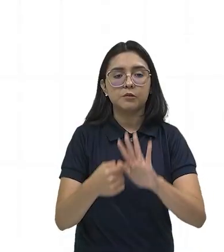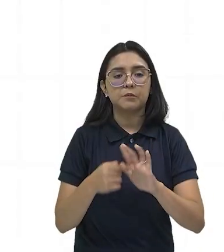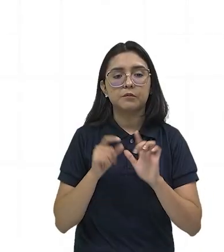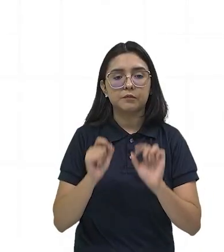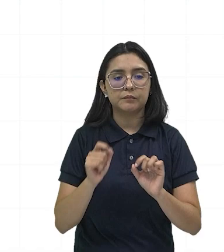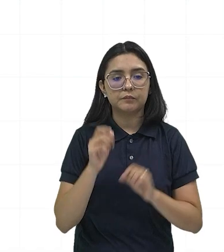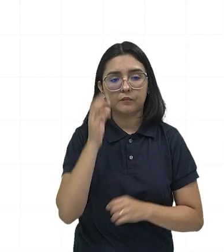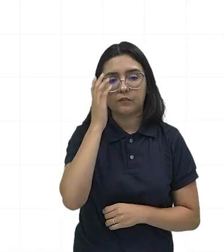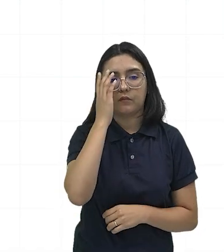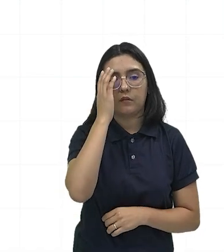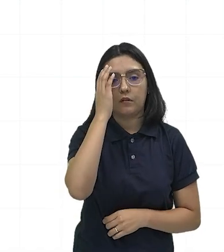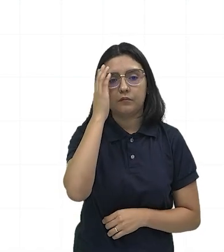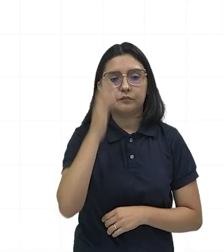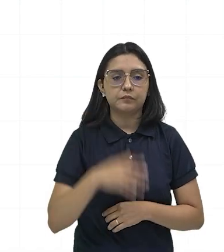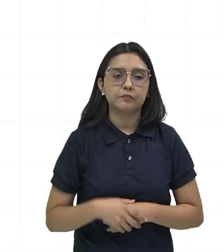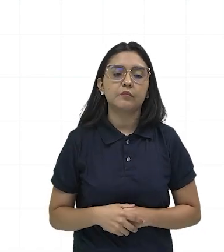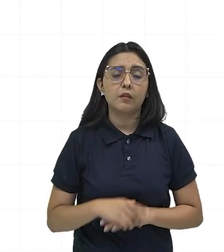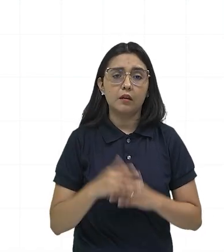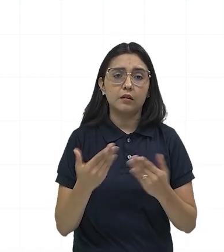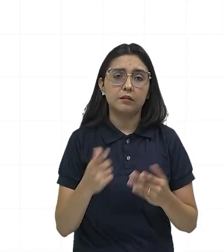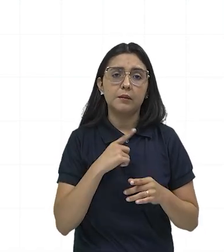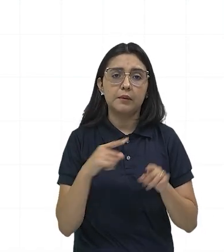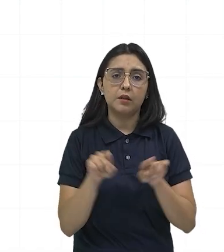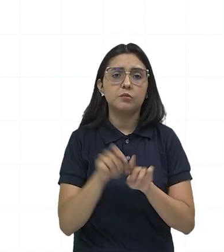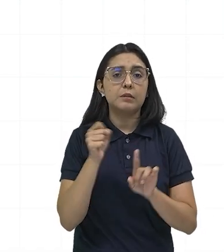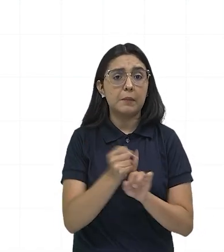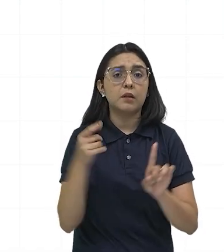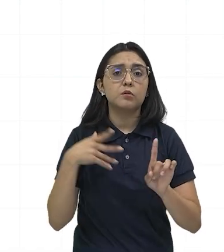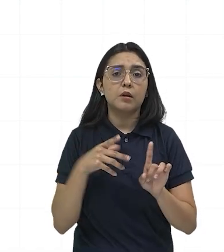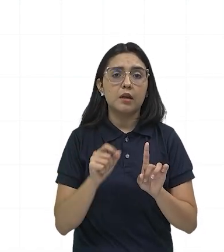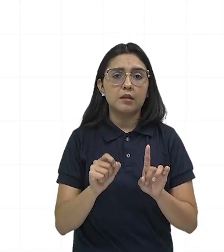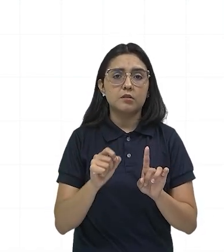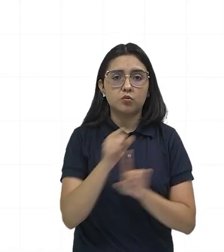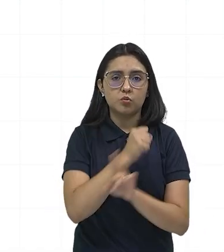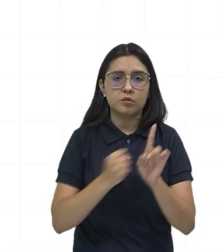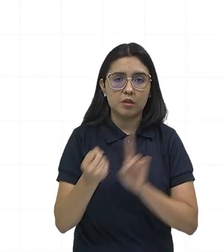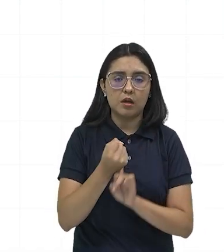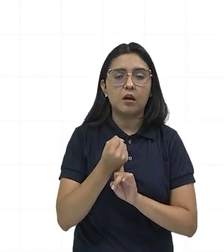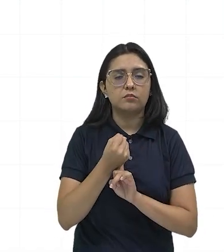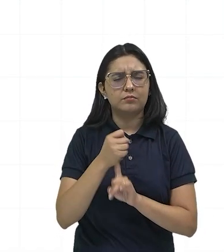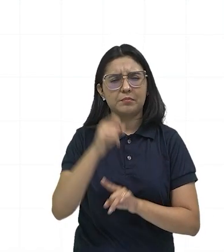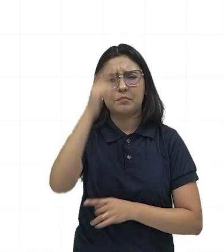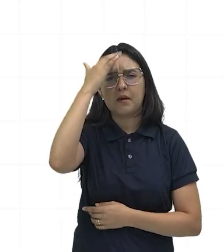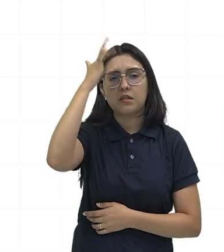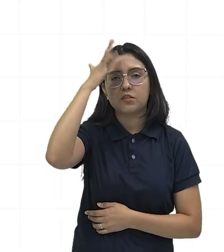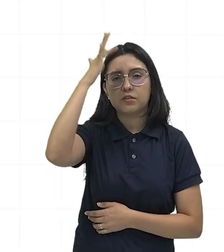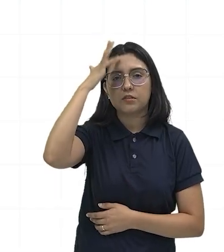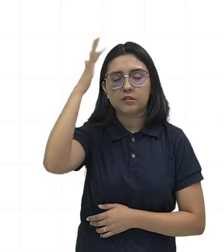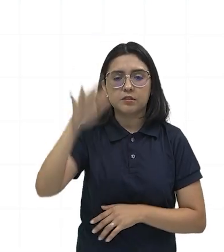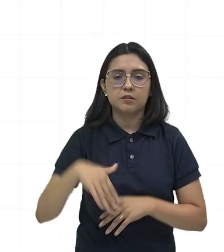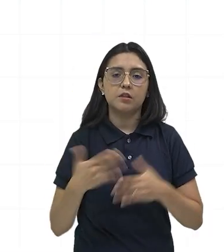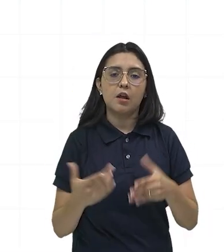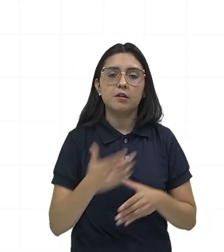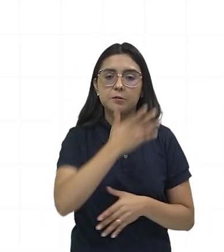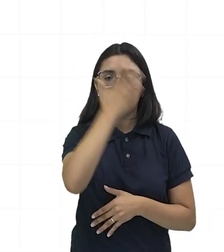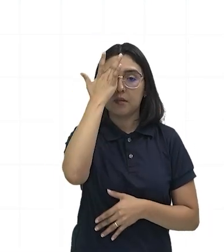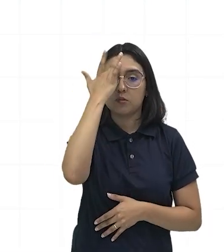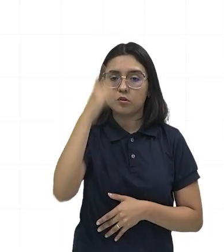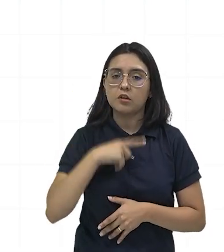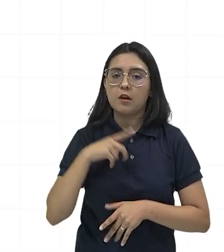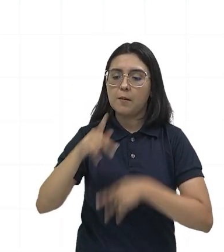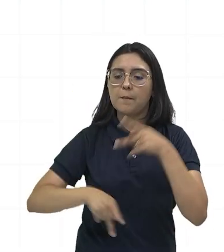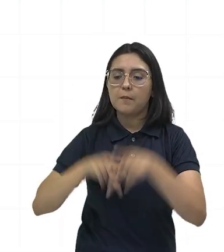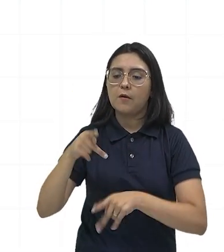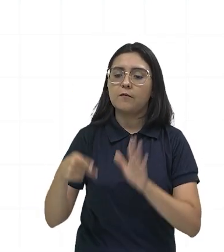para vocês, impactos sociais, né? Então imagina, povos da floresta que viviam